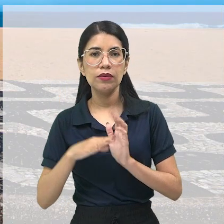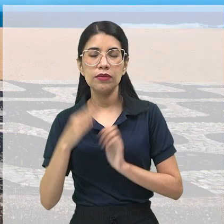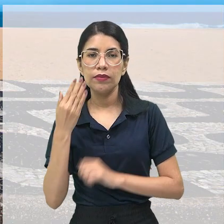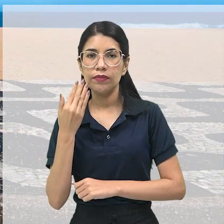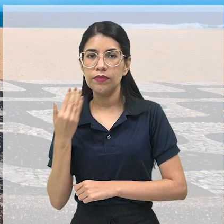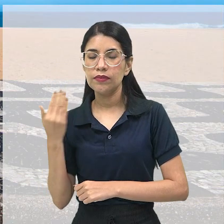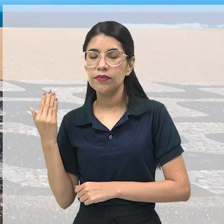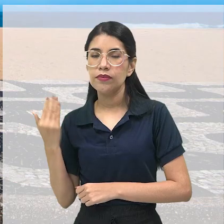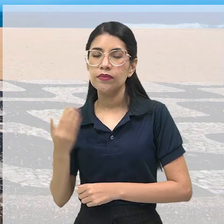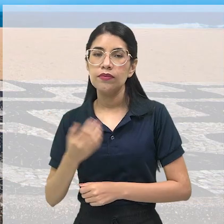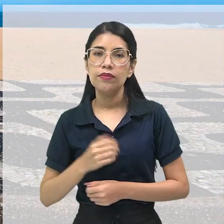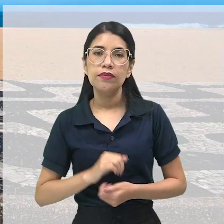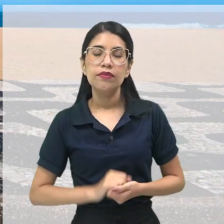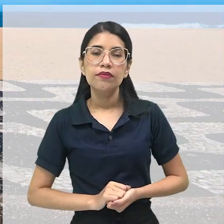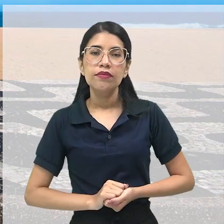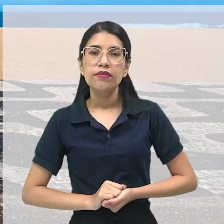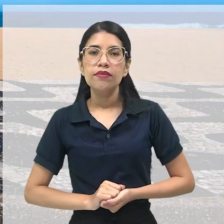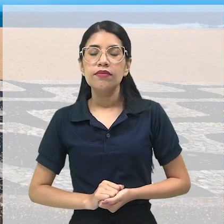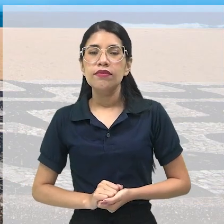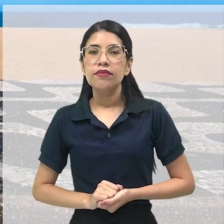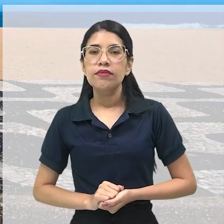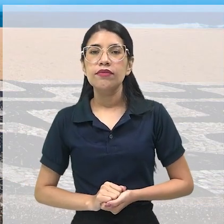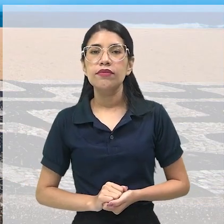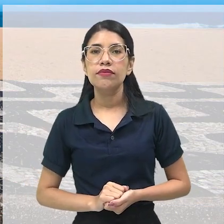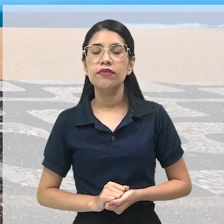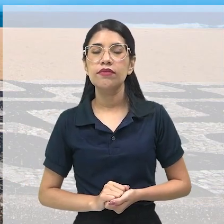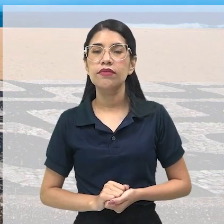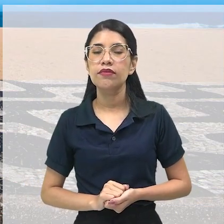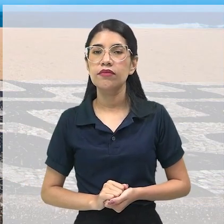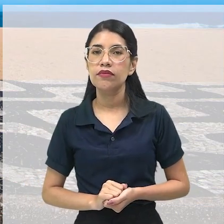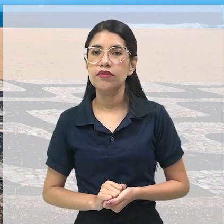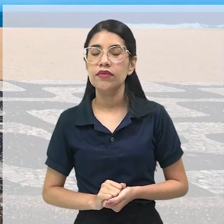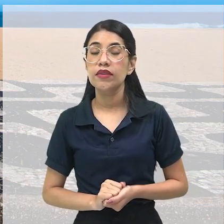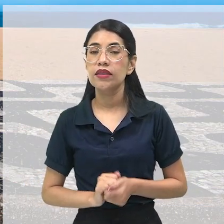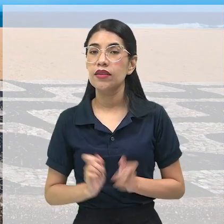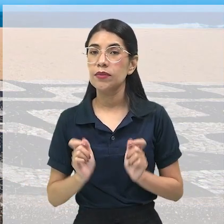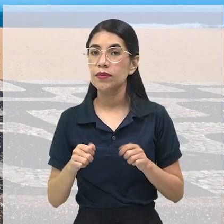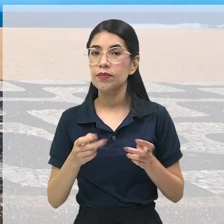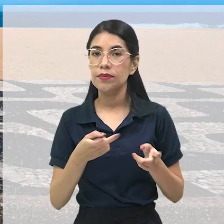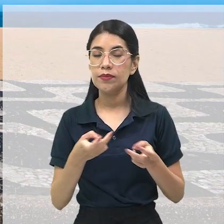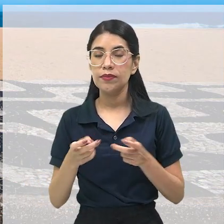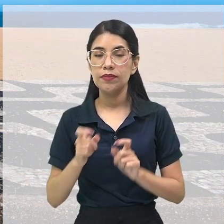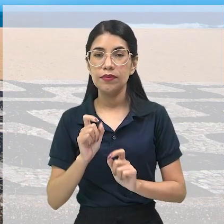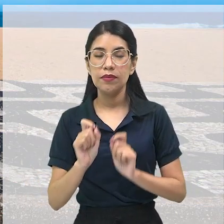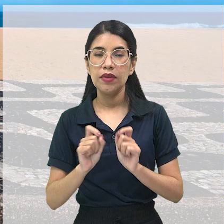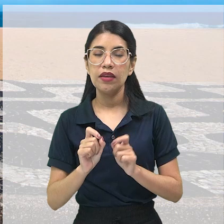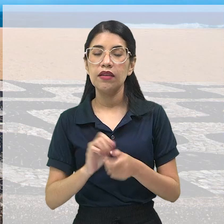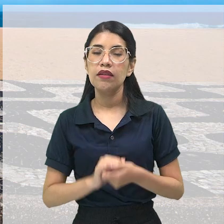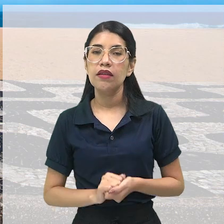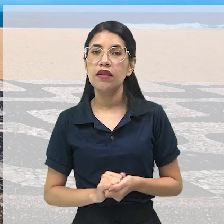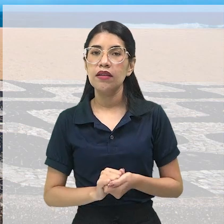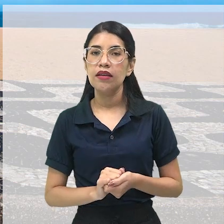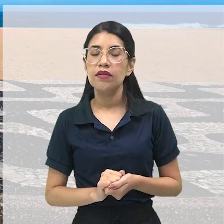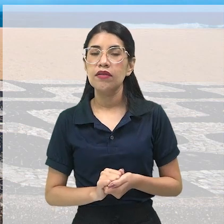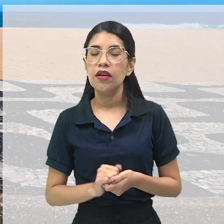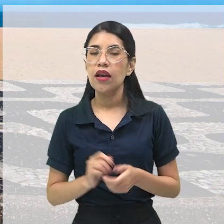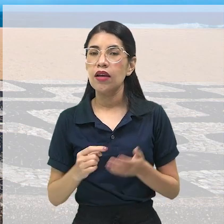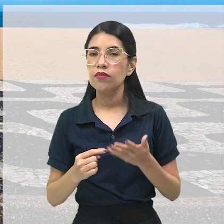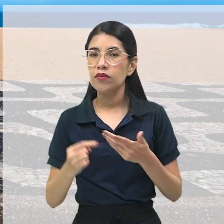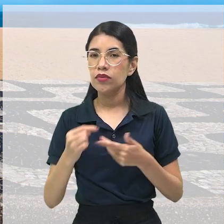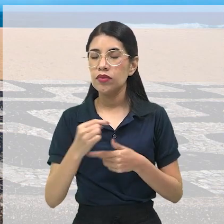Gil, Djavan, Caetano Veloso, entre outros. Então a gente consegue perceber aqui novos elementos musicais